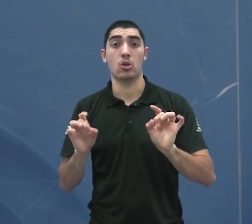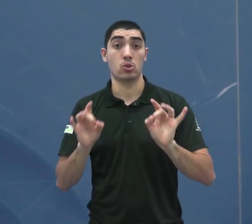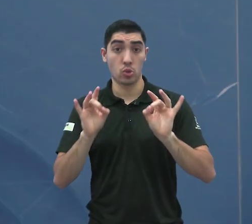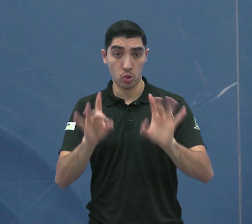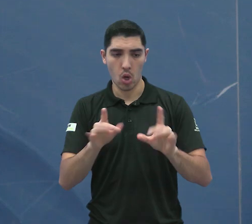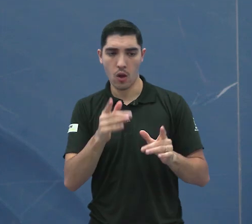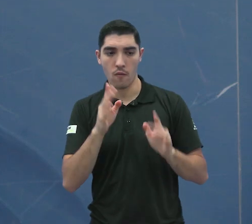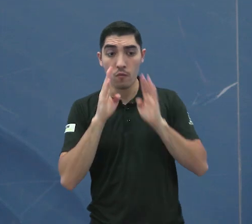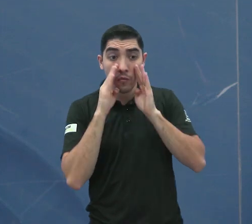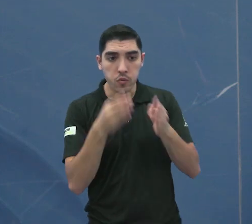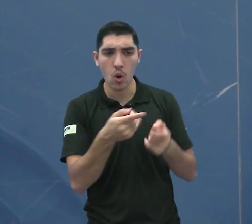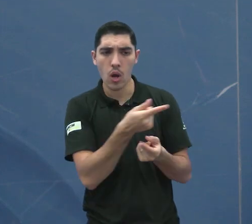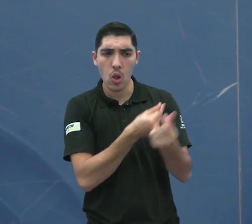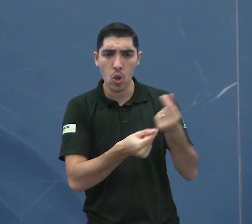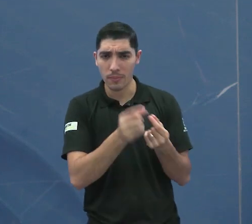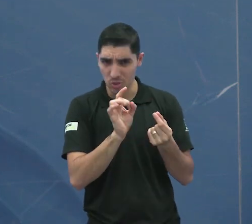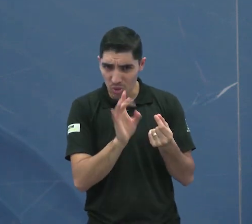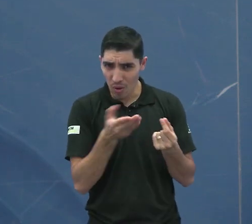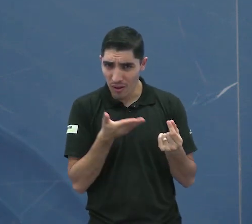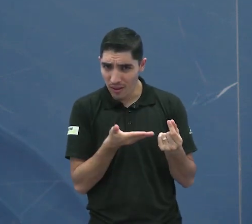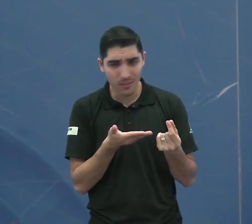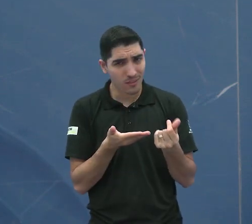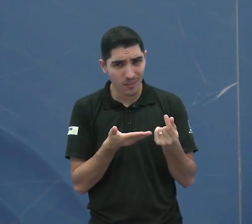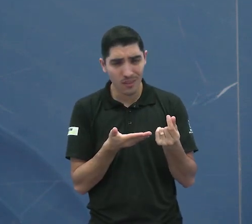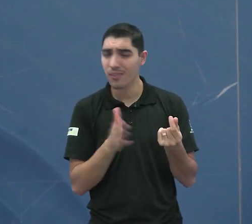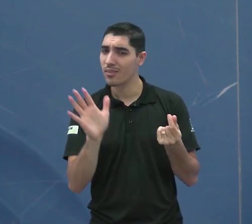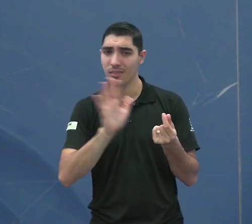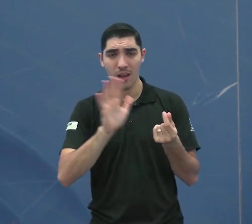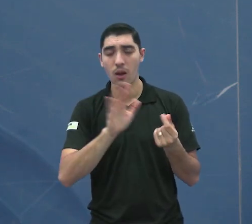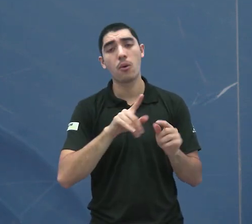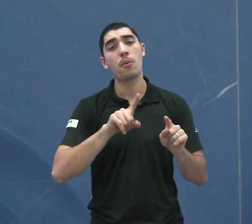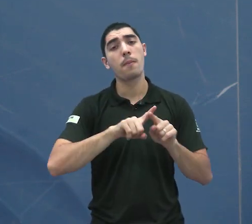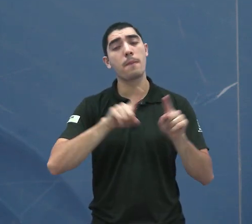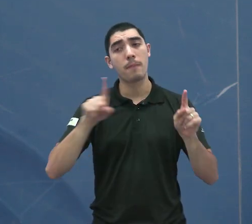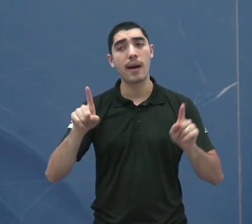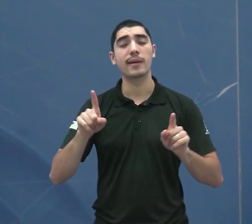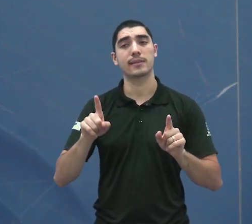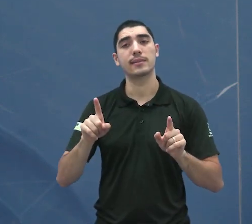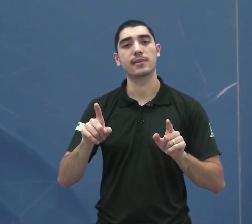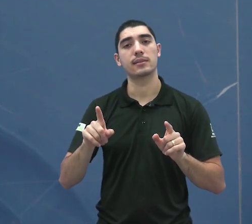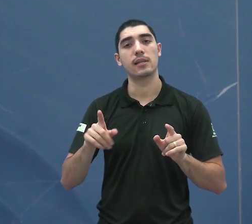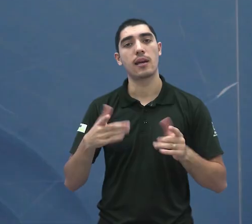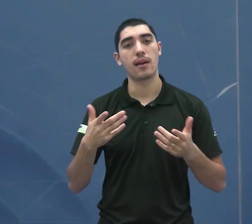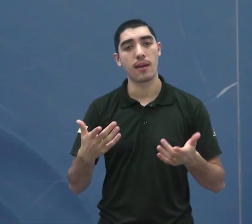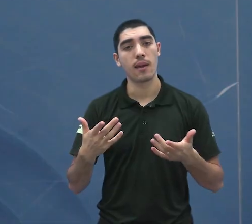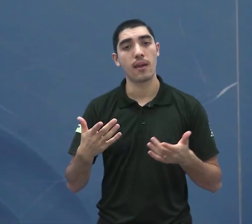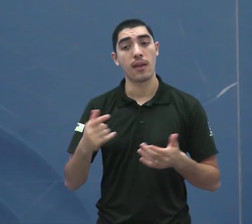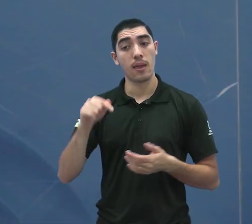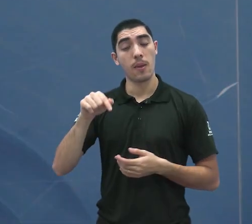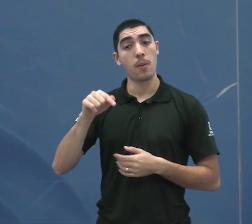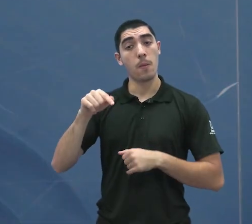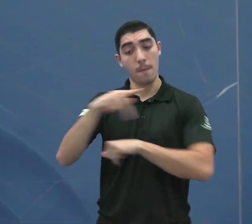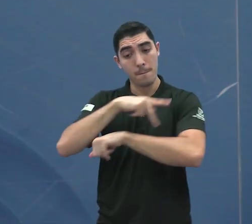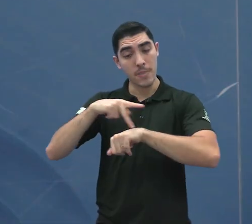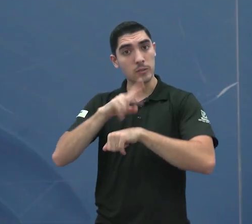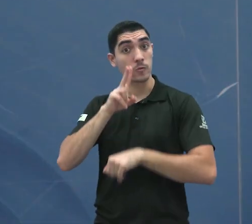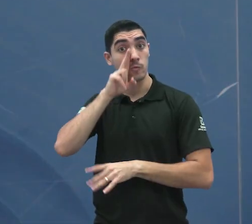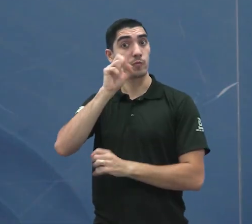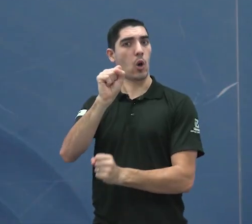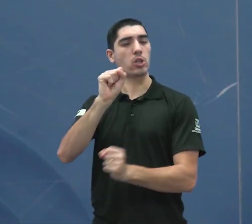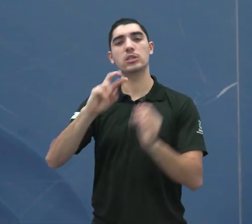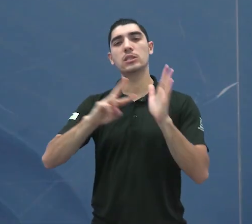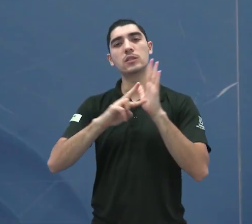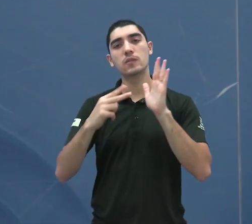à economia apenas, não é isso, não é? Mas mais um país forte no que se diz